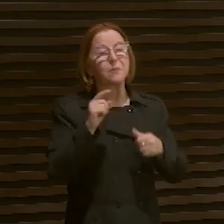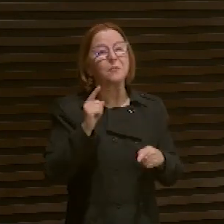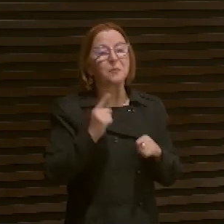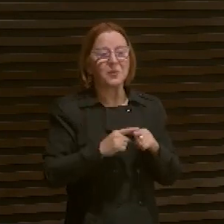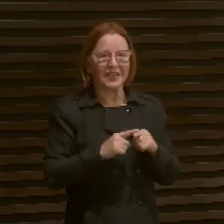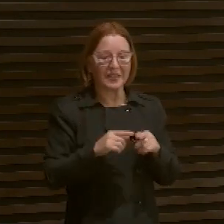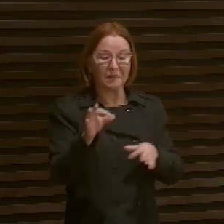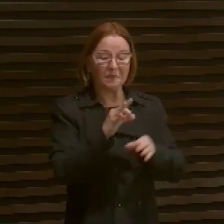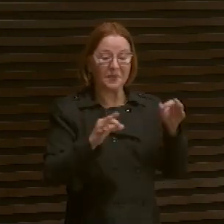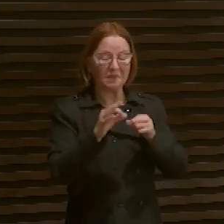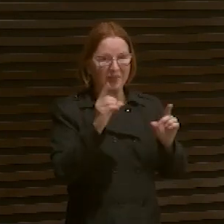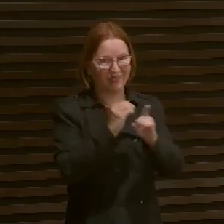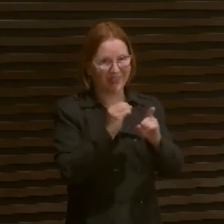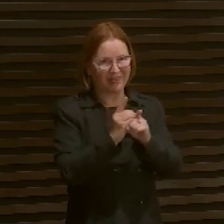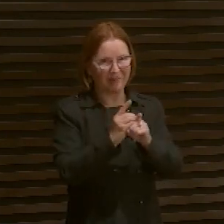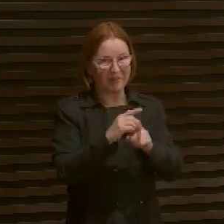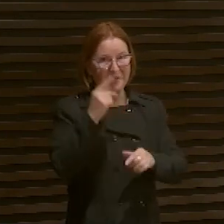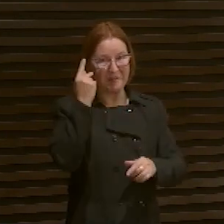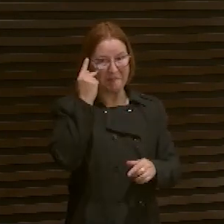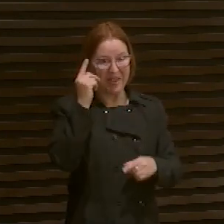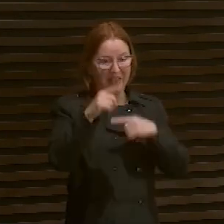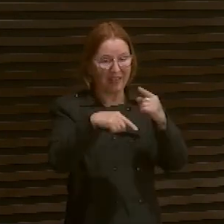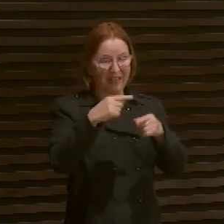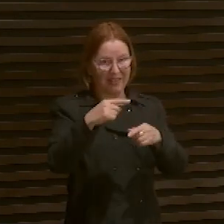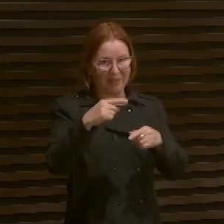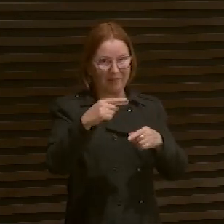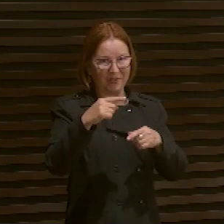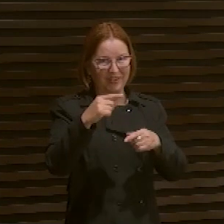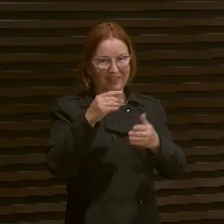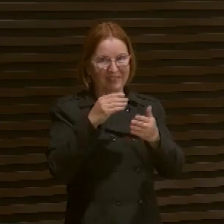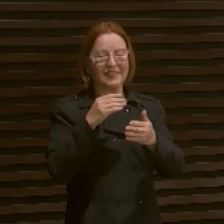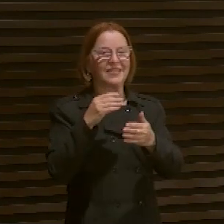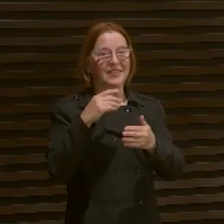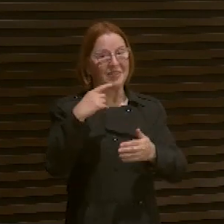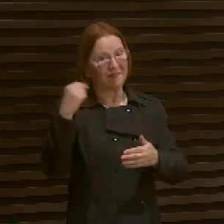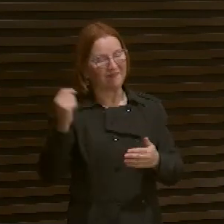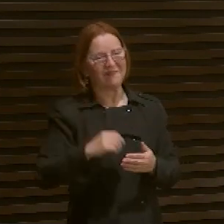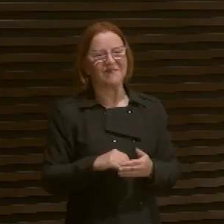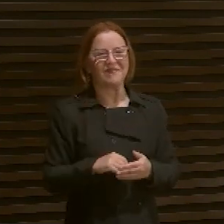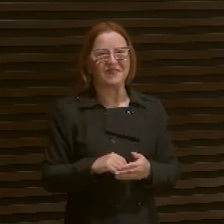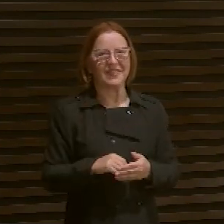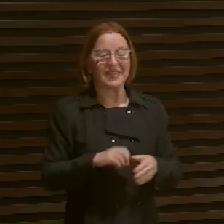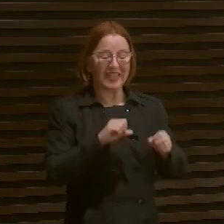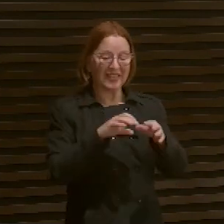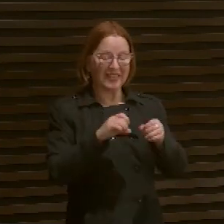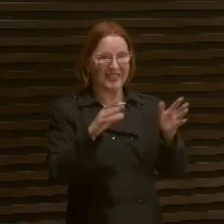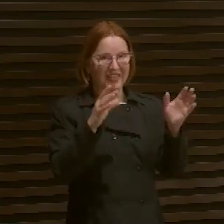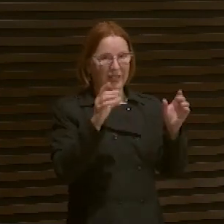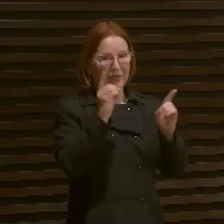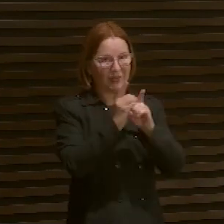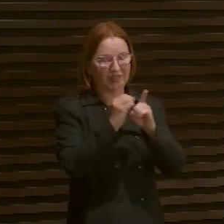sua futura partida. Ele está ensinando os discípulos a ficar sozinhos, sem a presença física